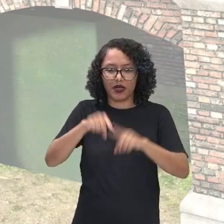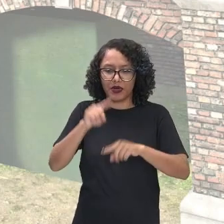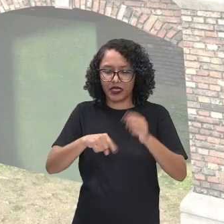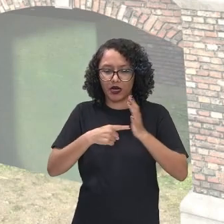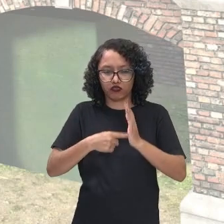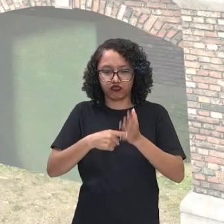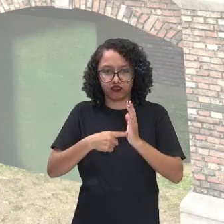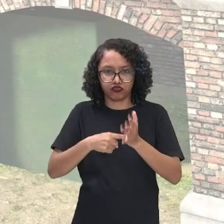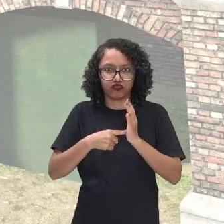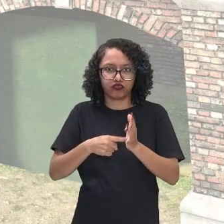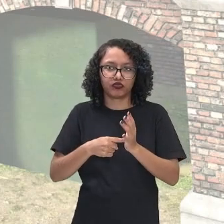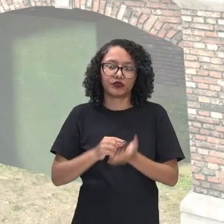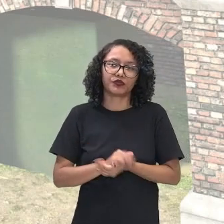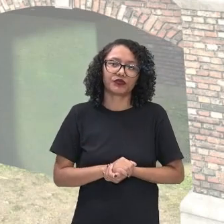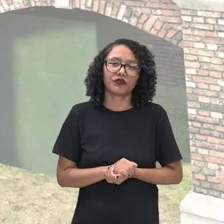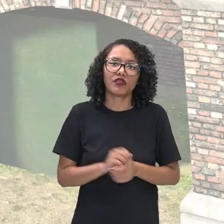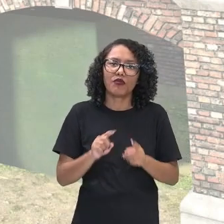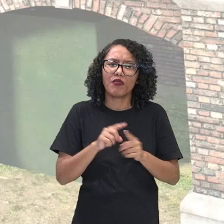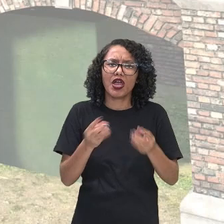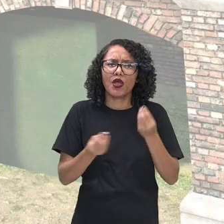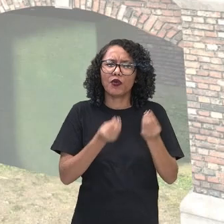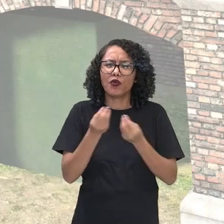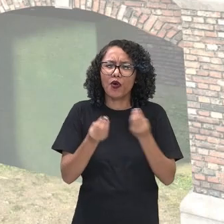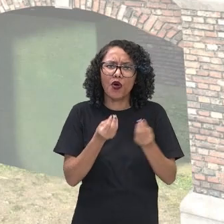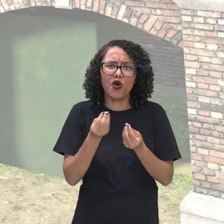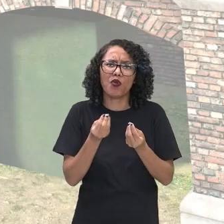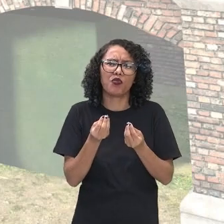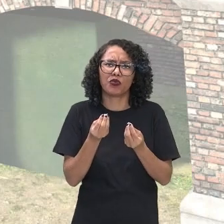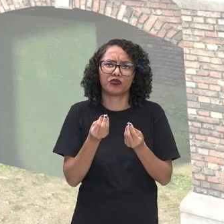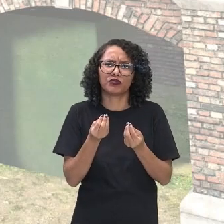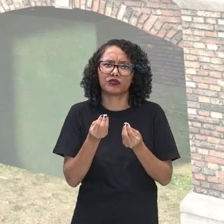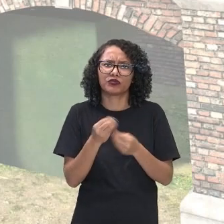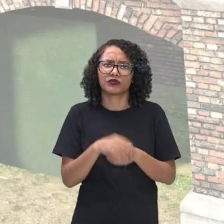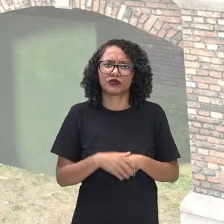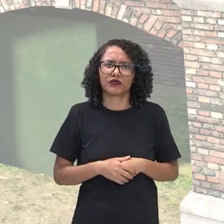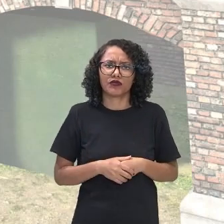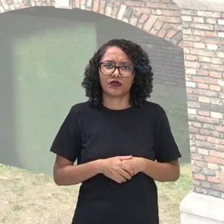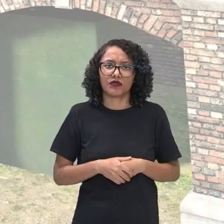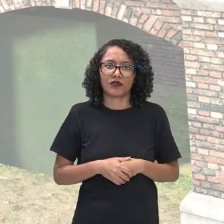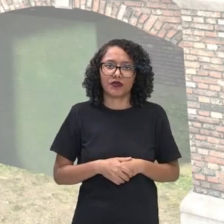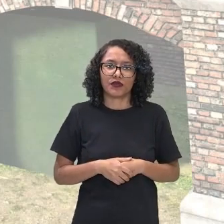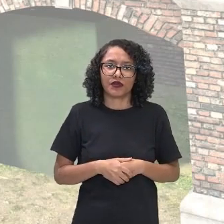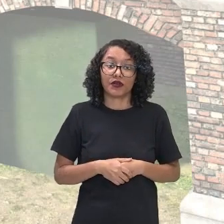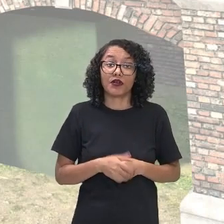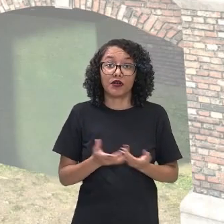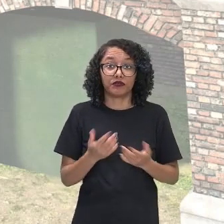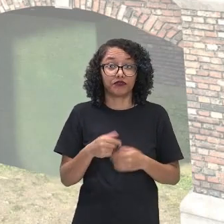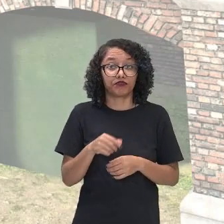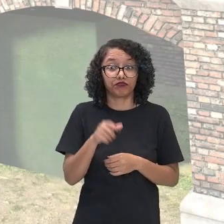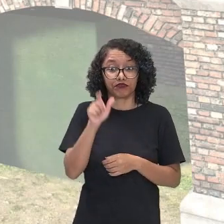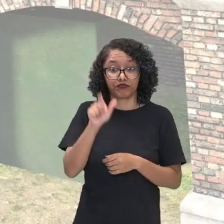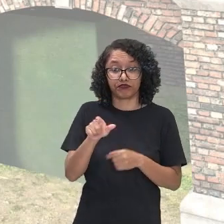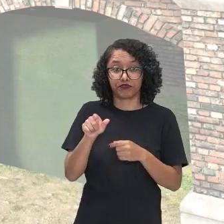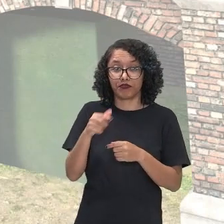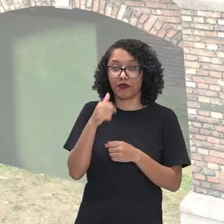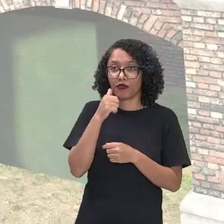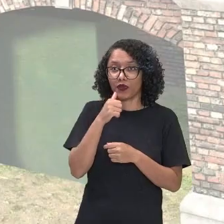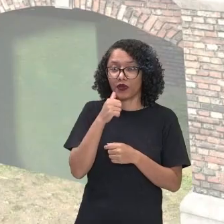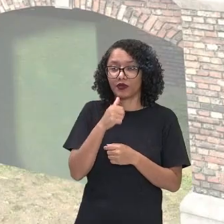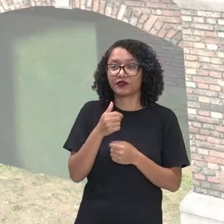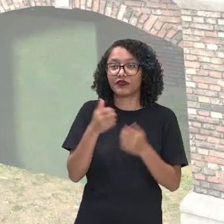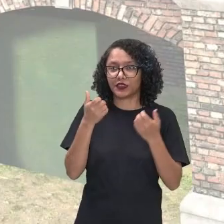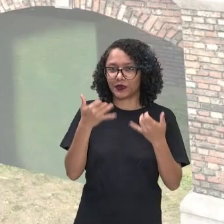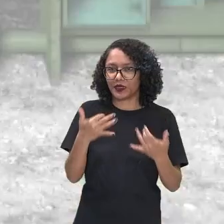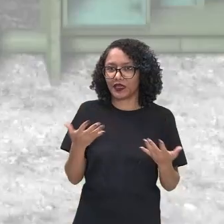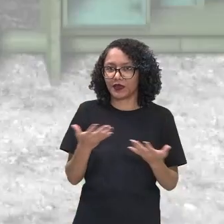que funciona? Qual o funcionamento da máquina a vapor? Aí eu trouxe para vocês uma convidada muito especial que vai explicar para a gente.